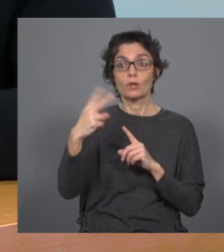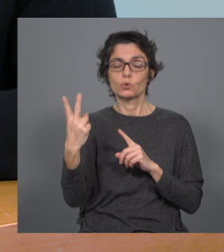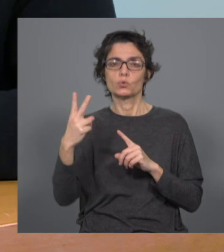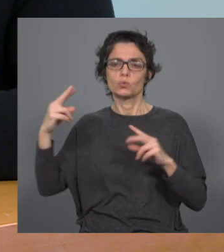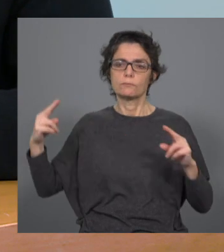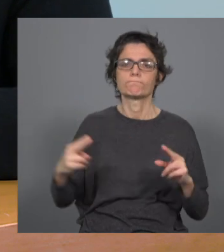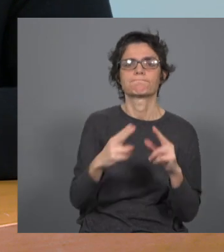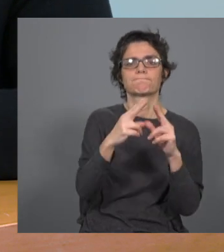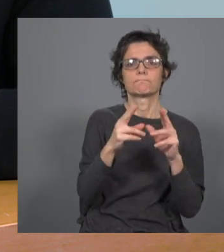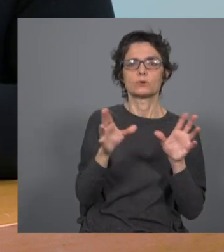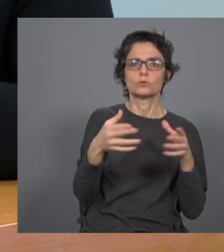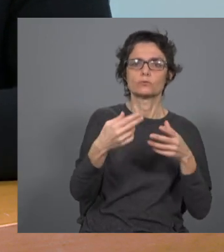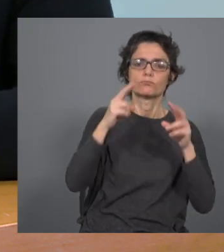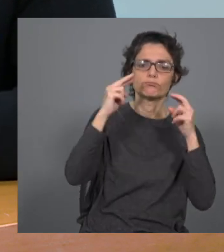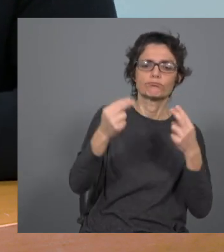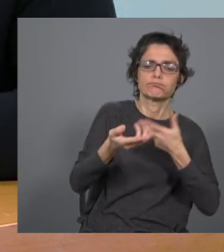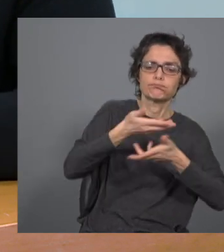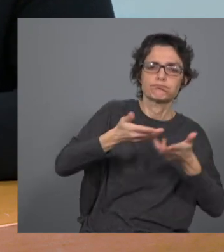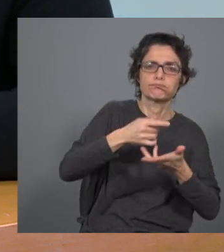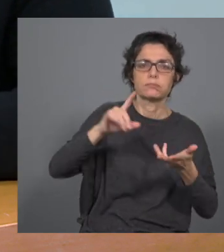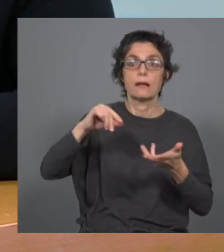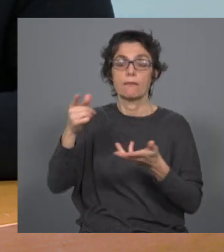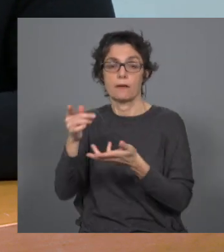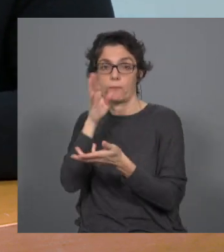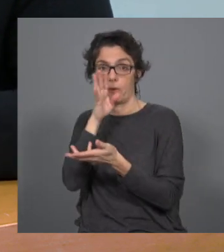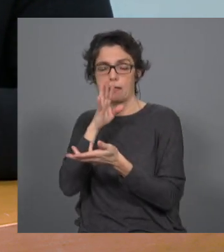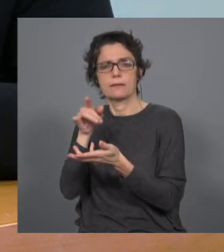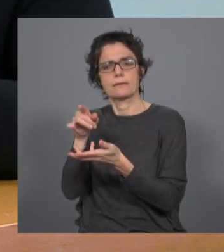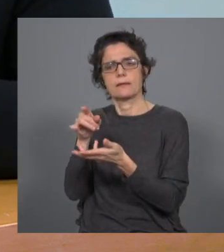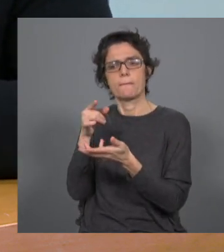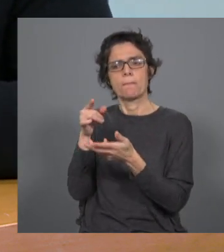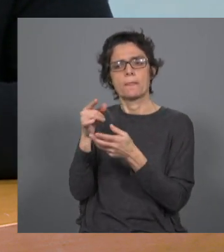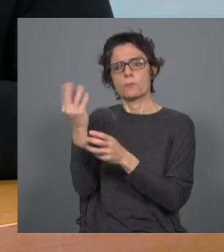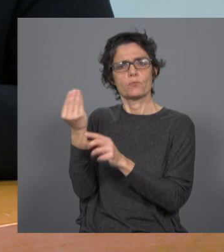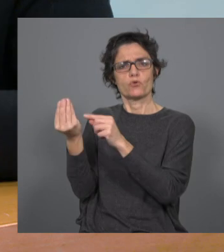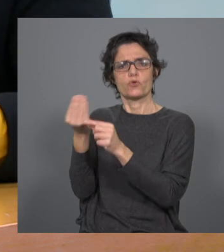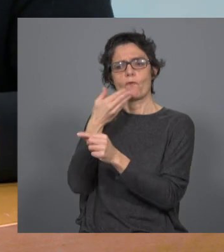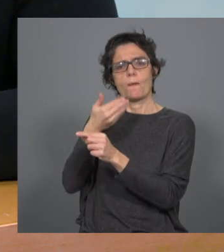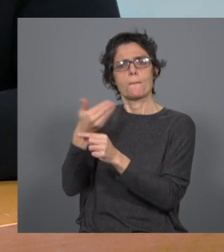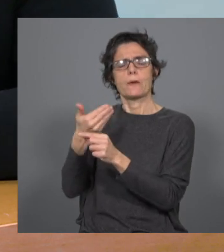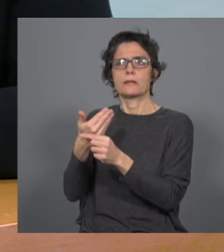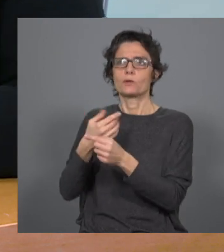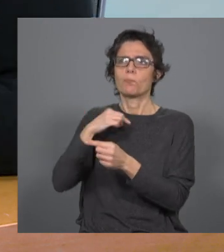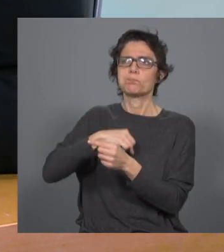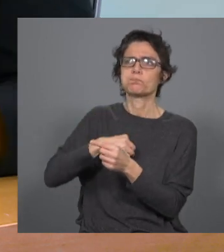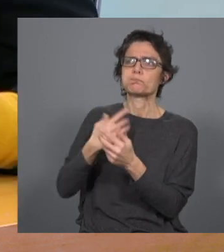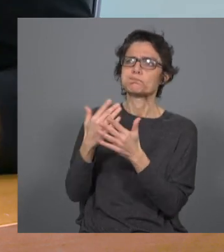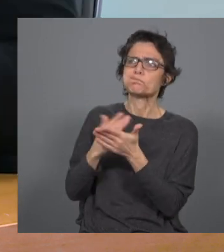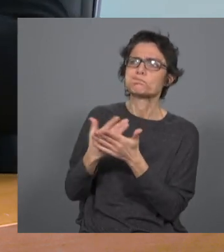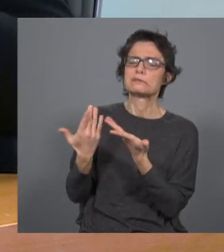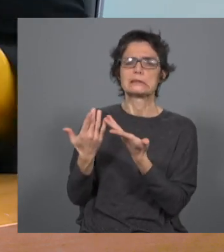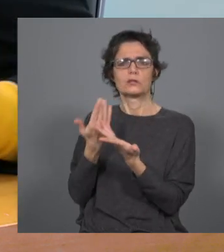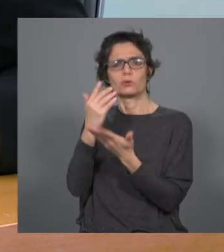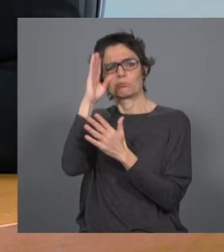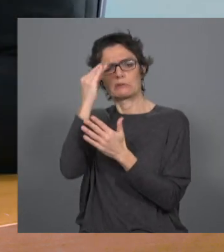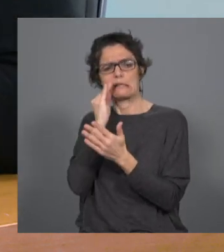encontros de discernimento vocacional, sempre que há um jovem que quer fazer este discernimento vocacional, independentemente da vocação que escolha, seja